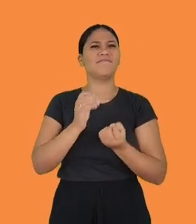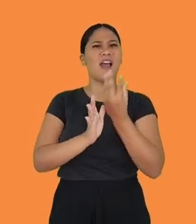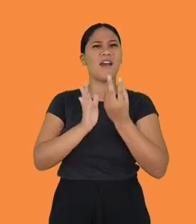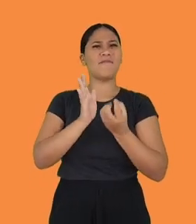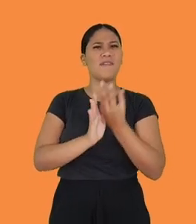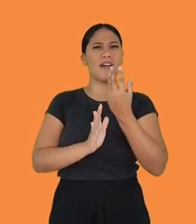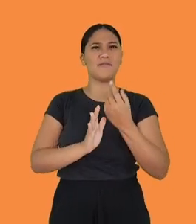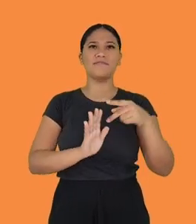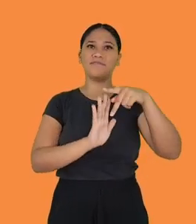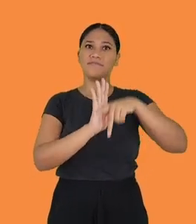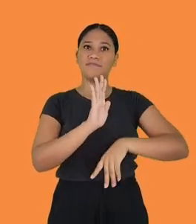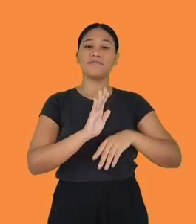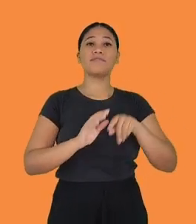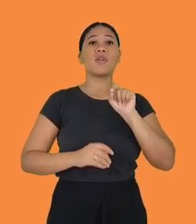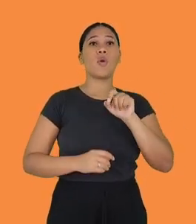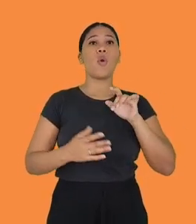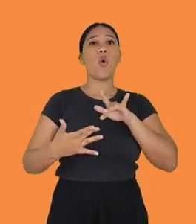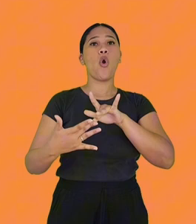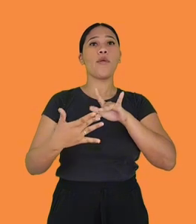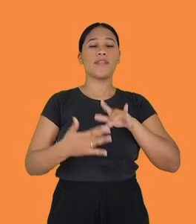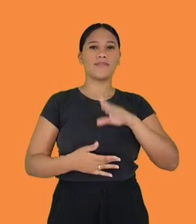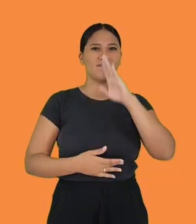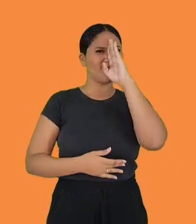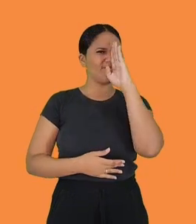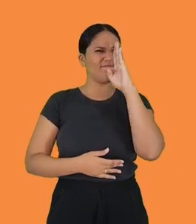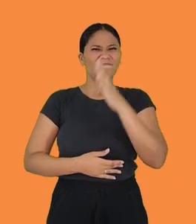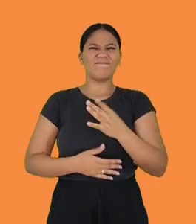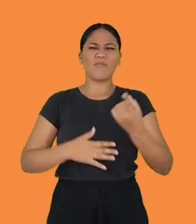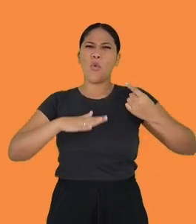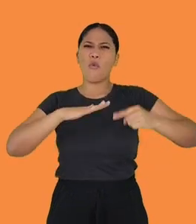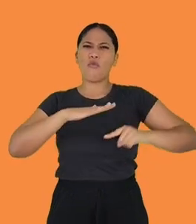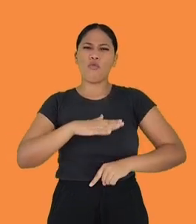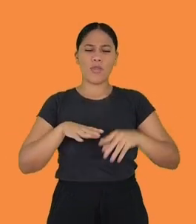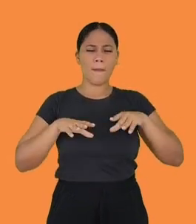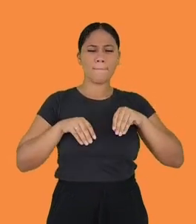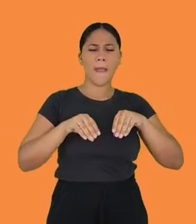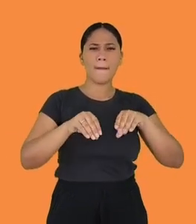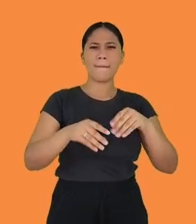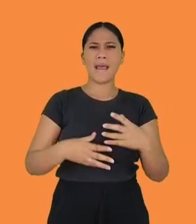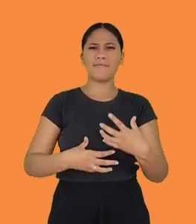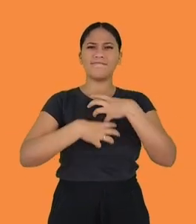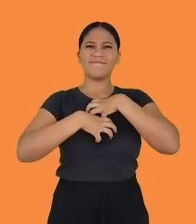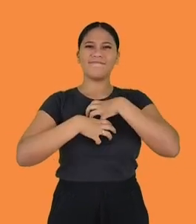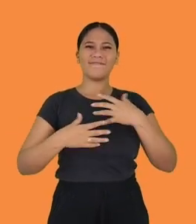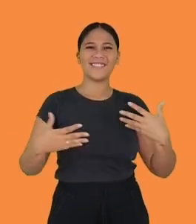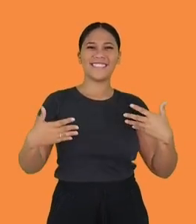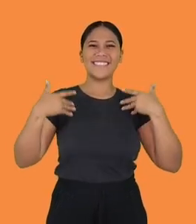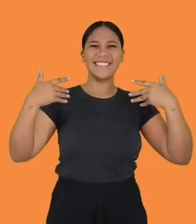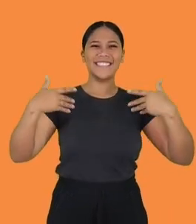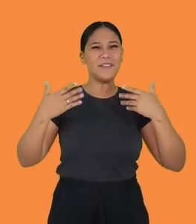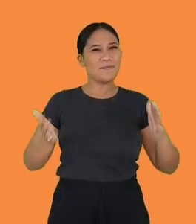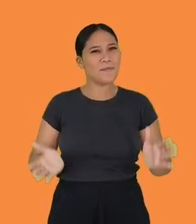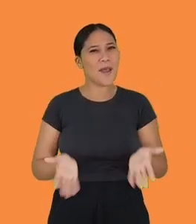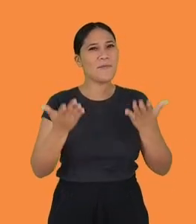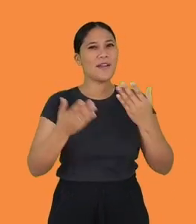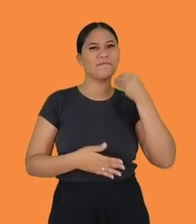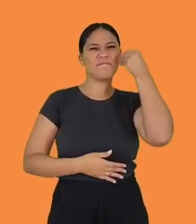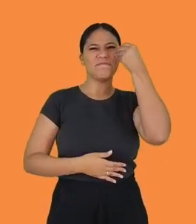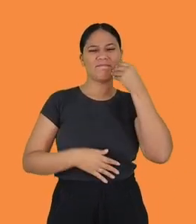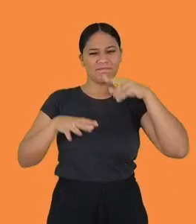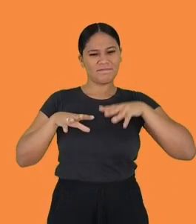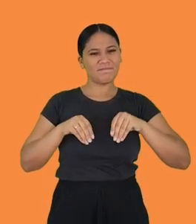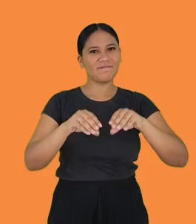e criativas. Este livro proporciona um contato profundo com a cultura maker, de forma divertida e